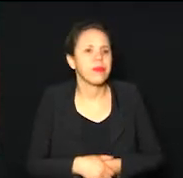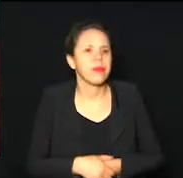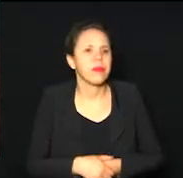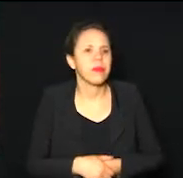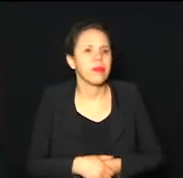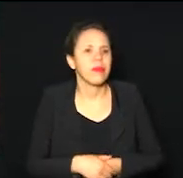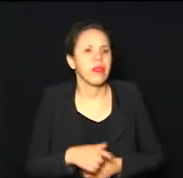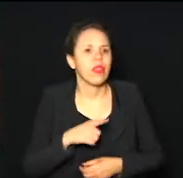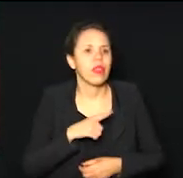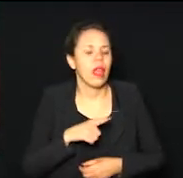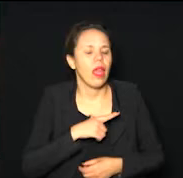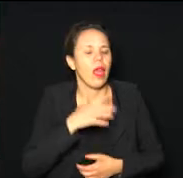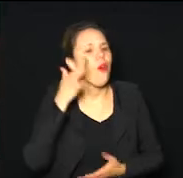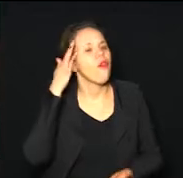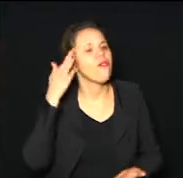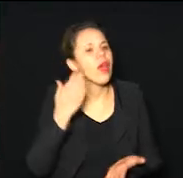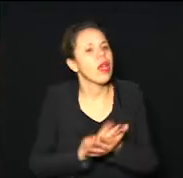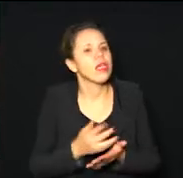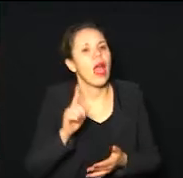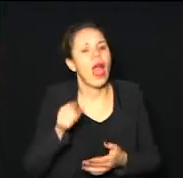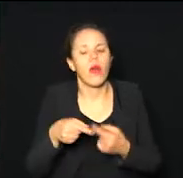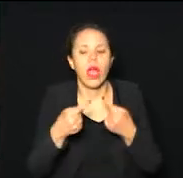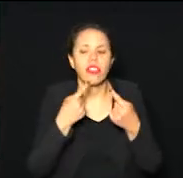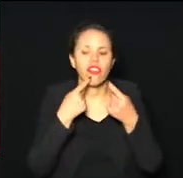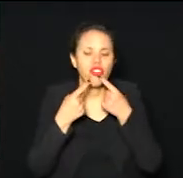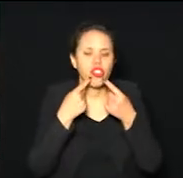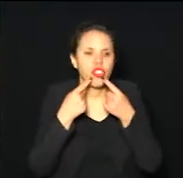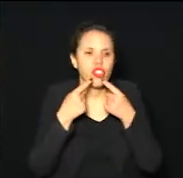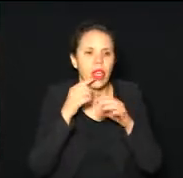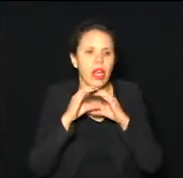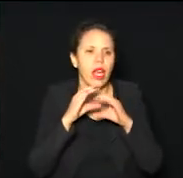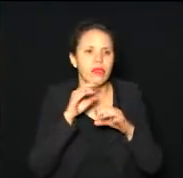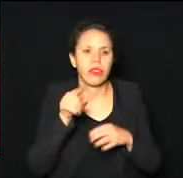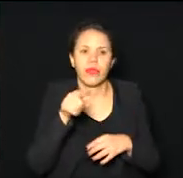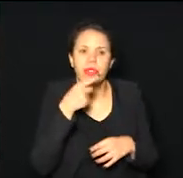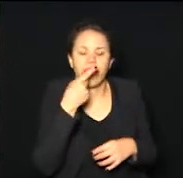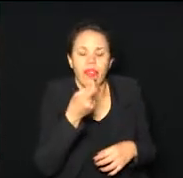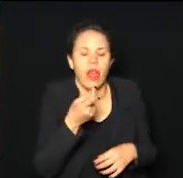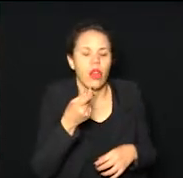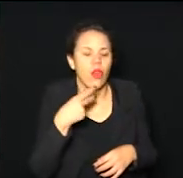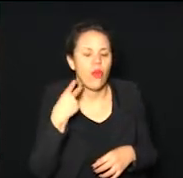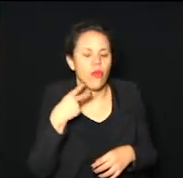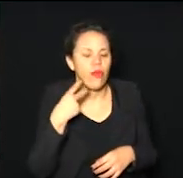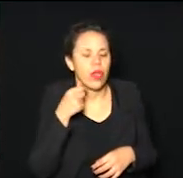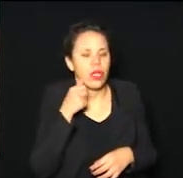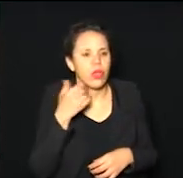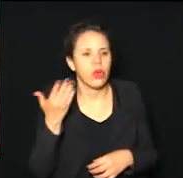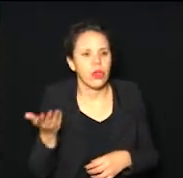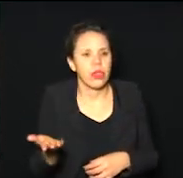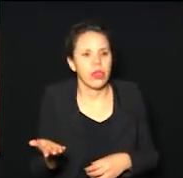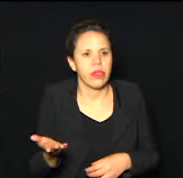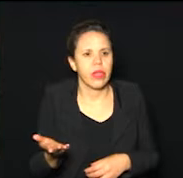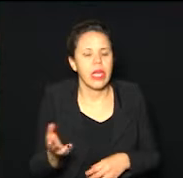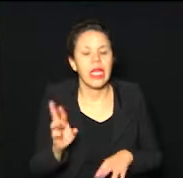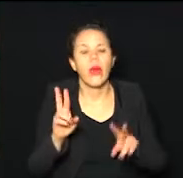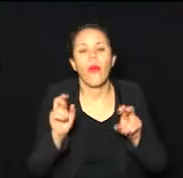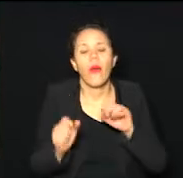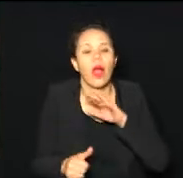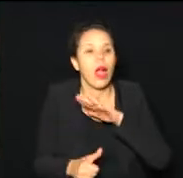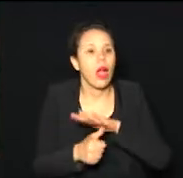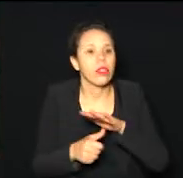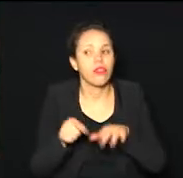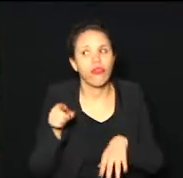haja confiança, é essa questão do diálogo que você colocou, né? É a questão da reitoria ou